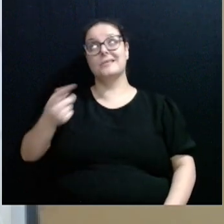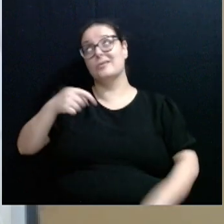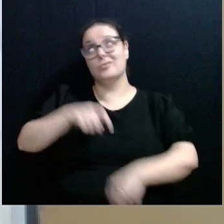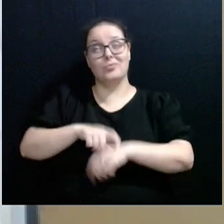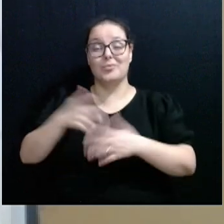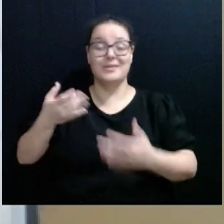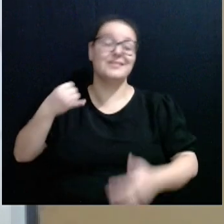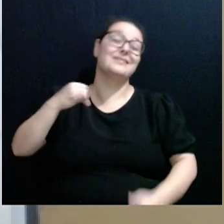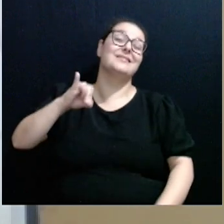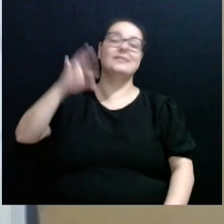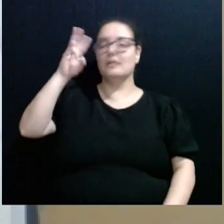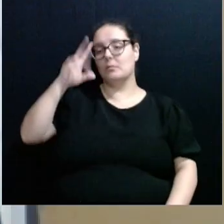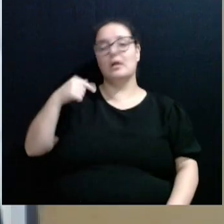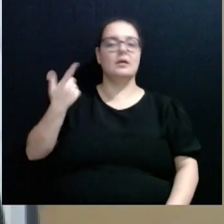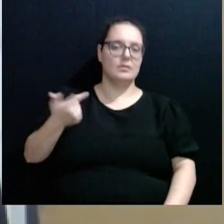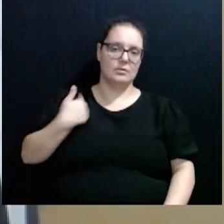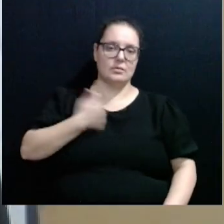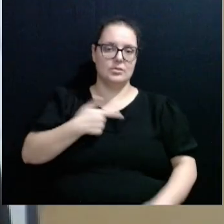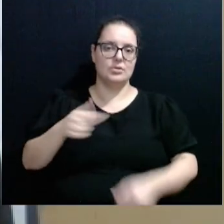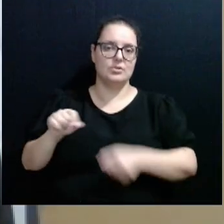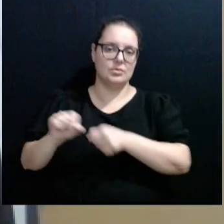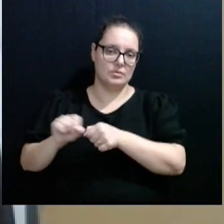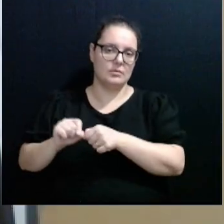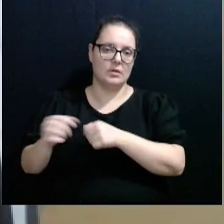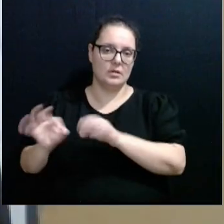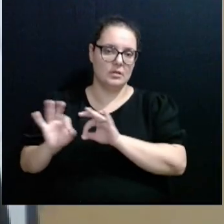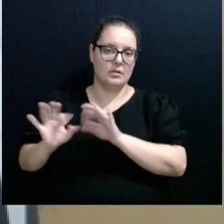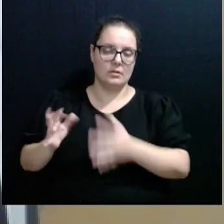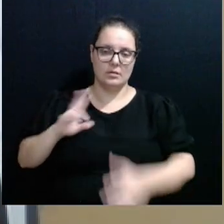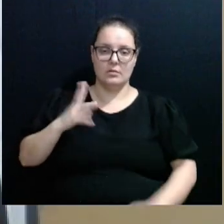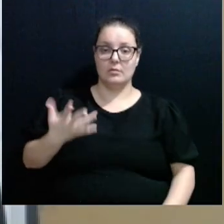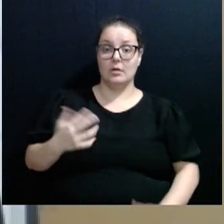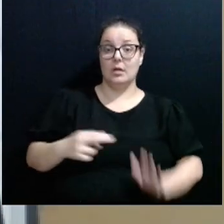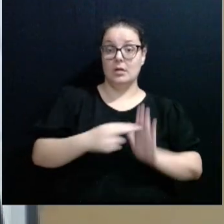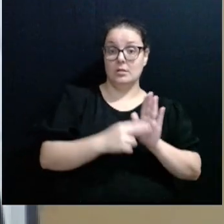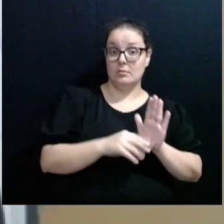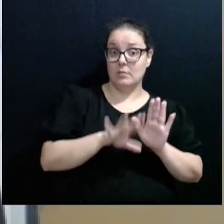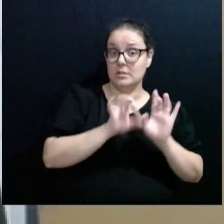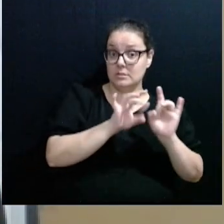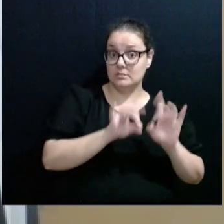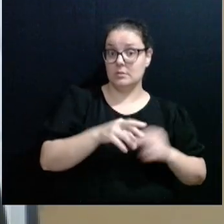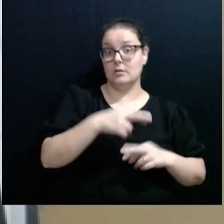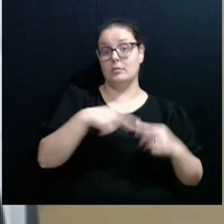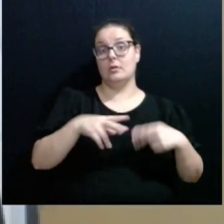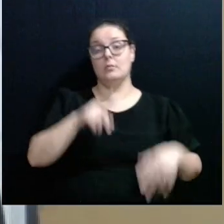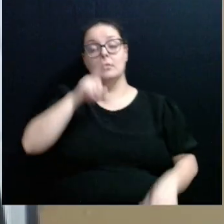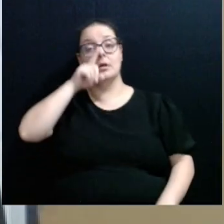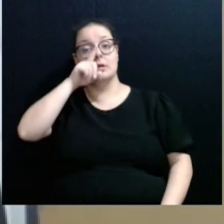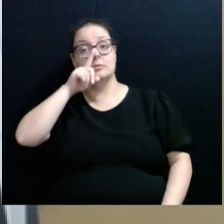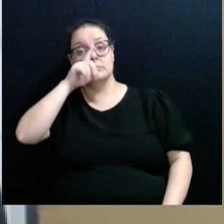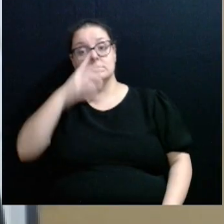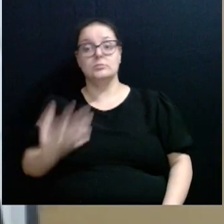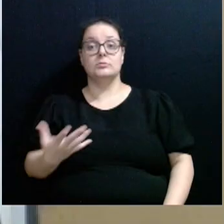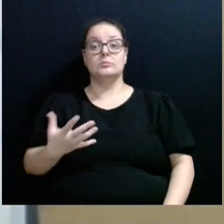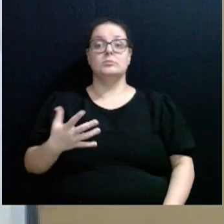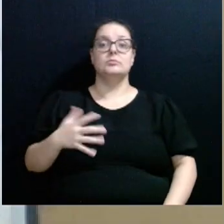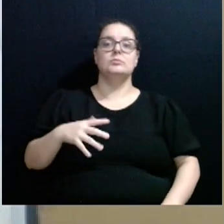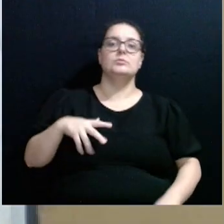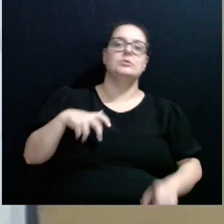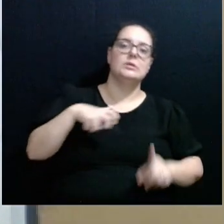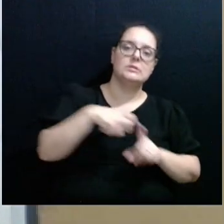os riscos que se avaliavam e que as normas eram muito mais específicas com relação a riscos de acidentes de trabalho,